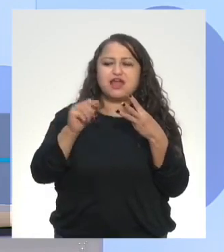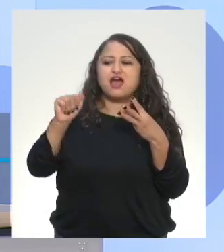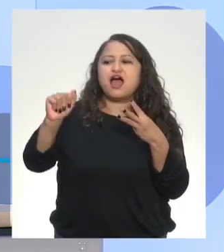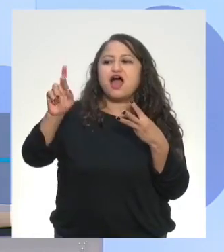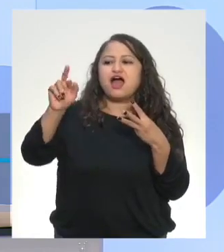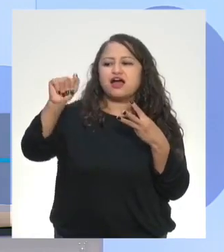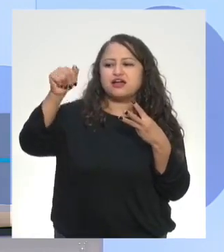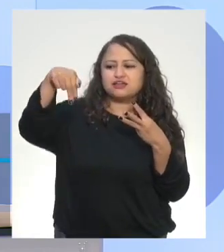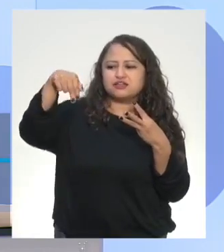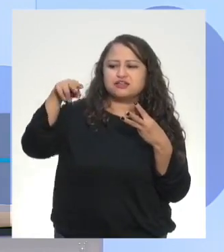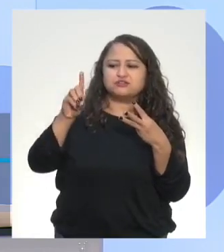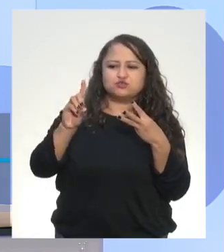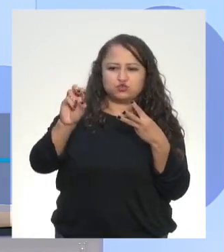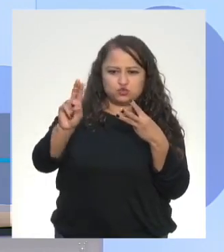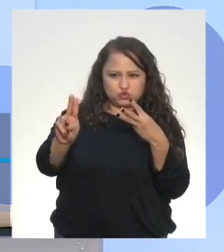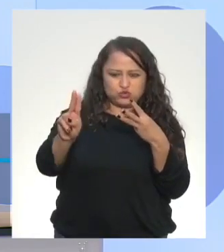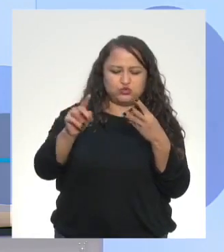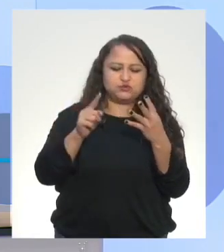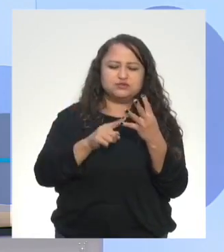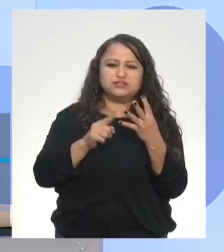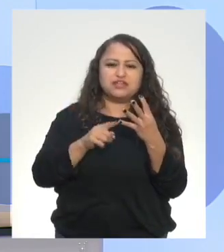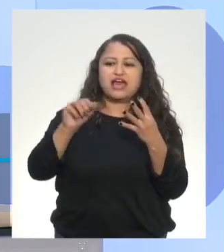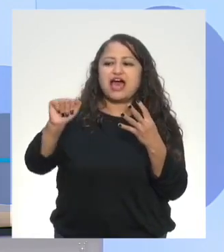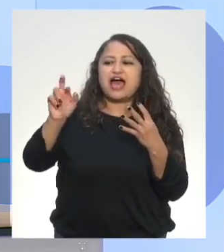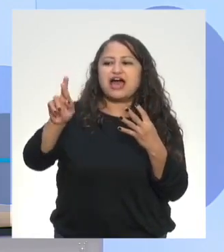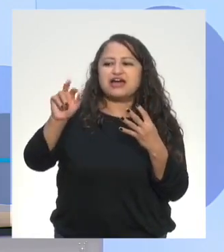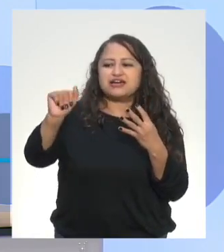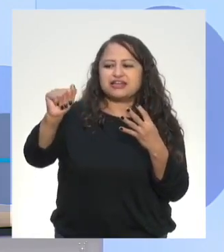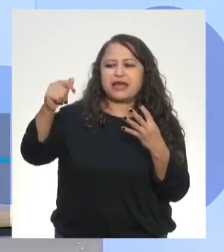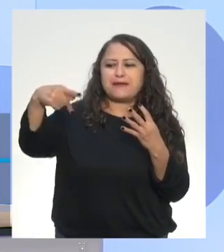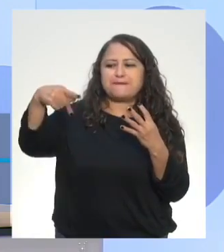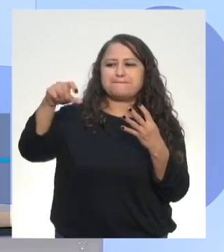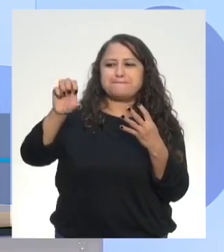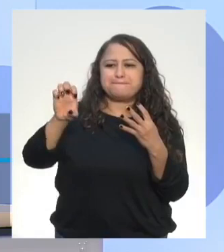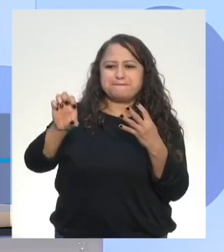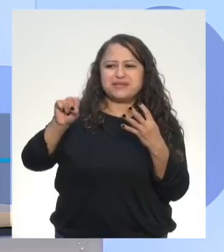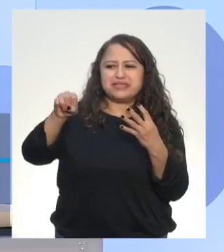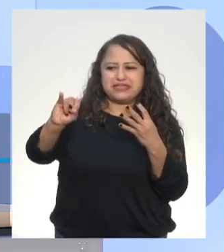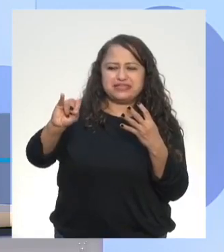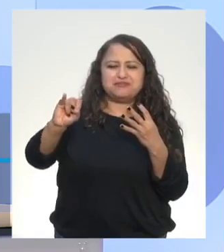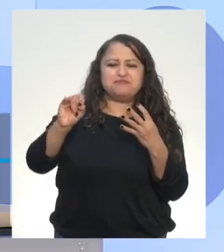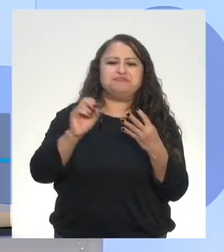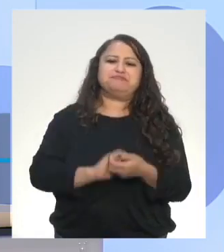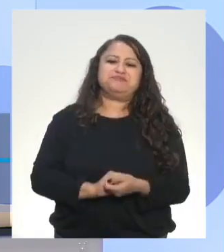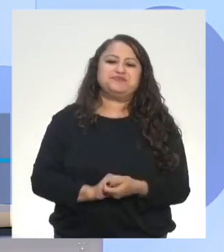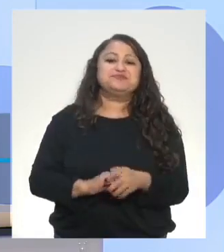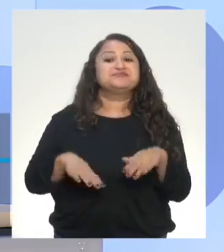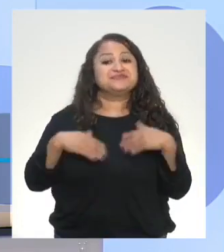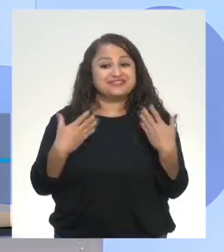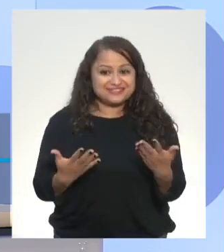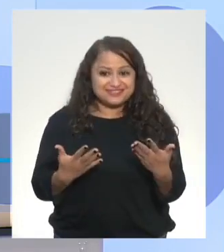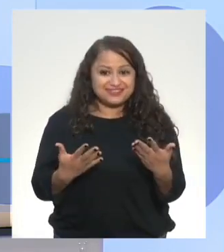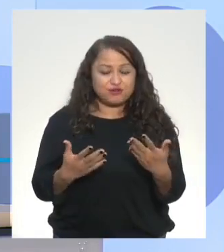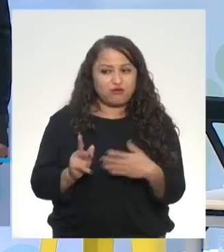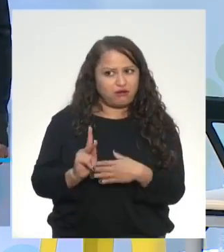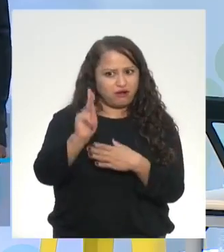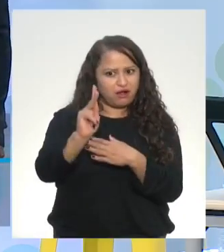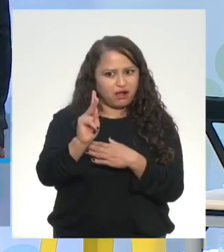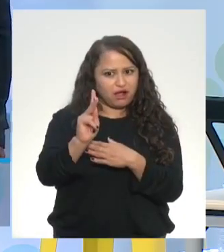Voltamos da atividade. Olha, professora Inês, eu fiquei achando que eles iam cair aí nessa raiz, ia dar um trabalho. Imagina, todo mundo colocou aqui K igual a 4, K é